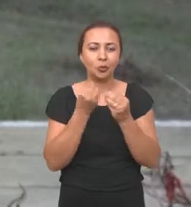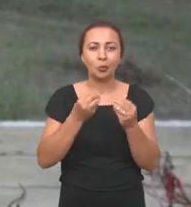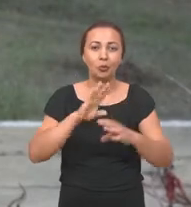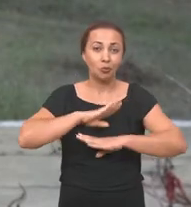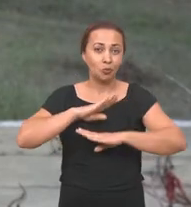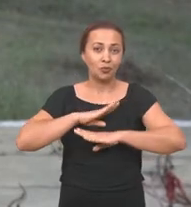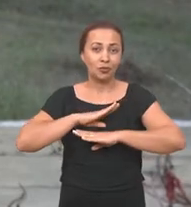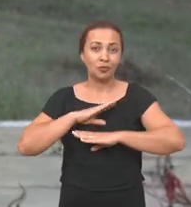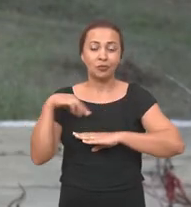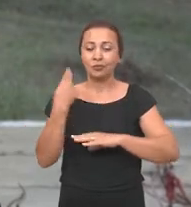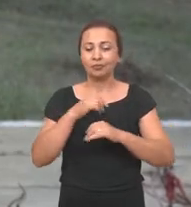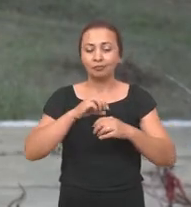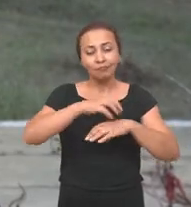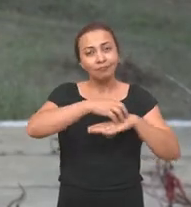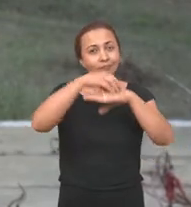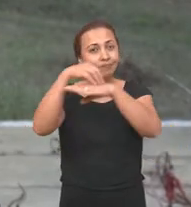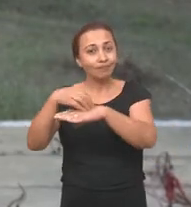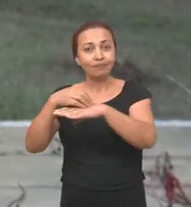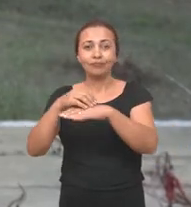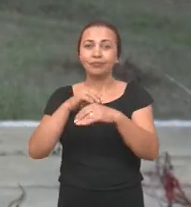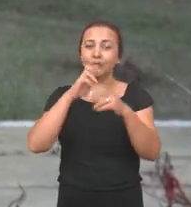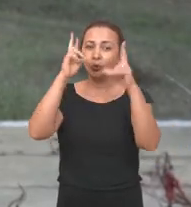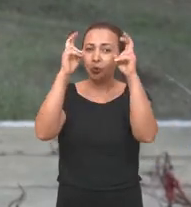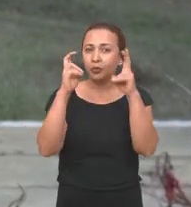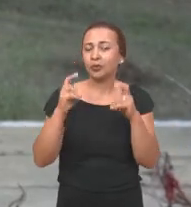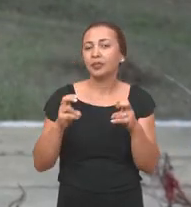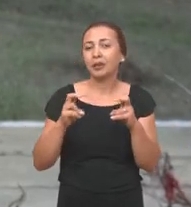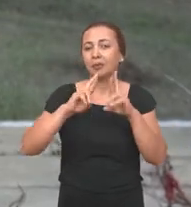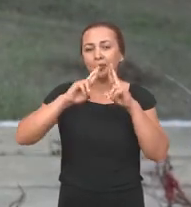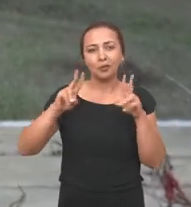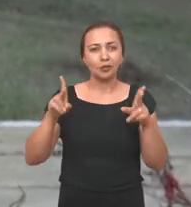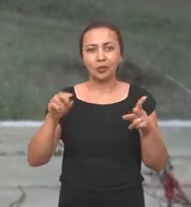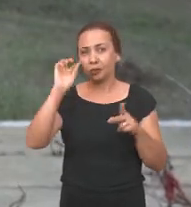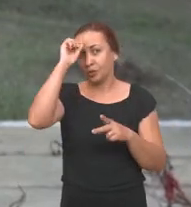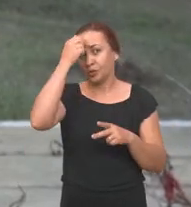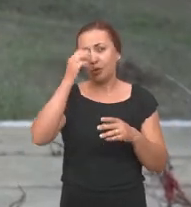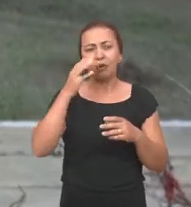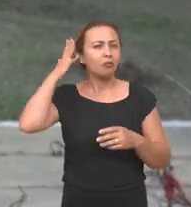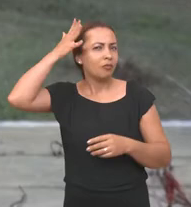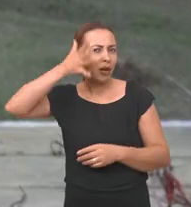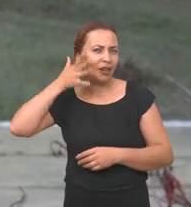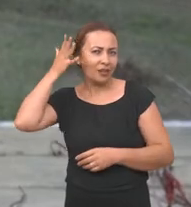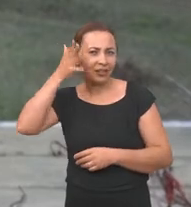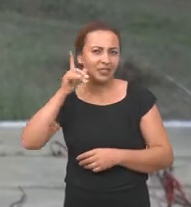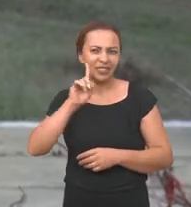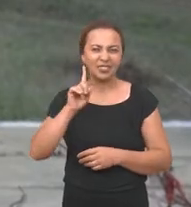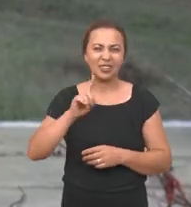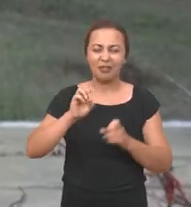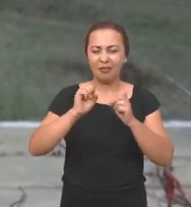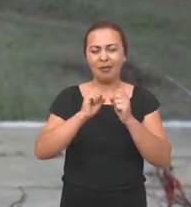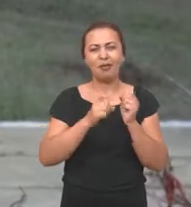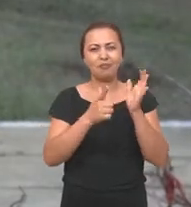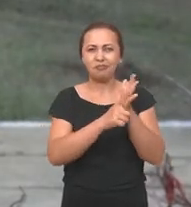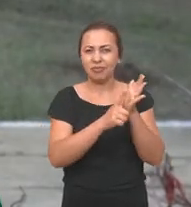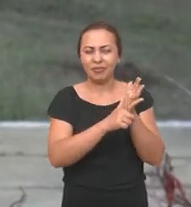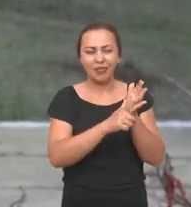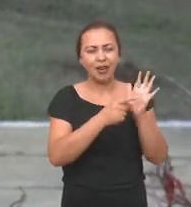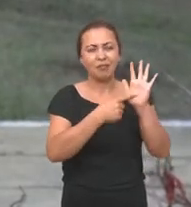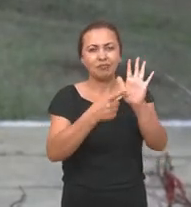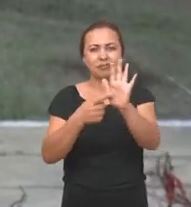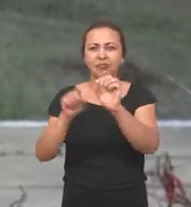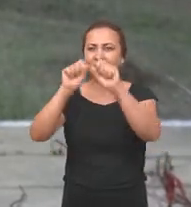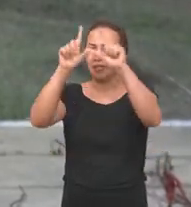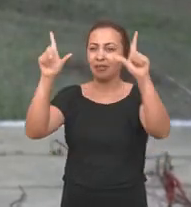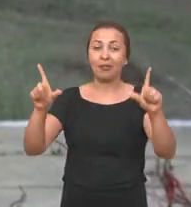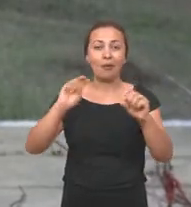também leva, né, o assunto de uma maneira diferente, não tão somente palestras ou cartilhas, né,